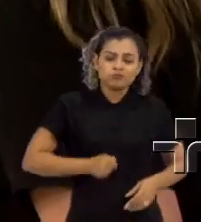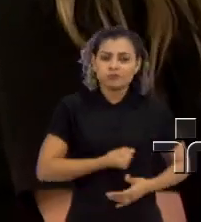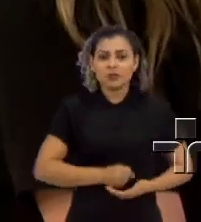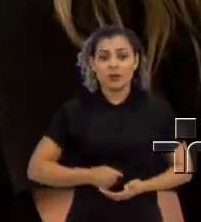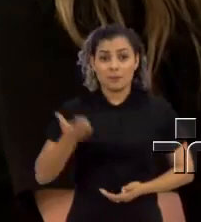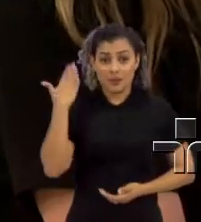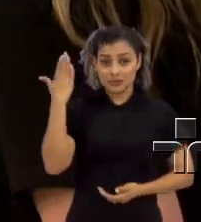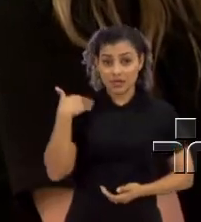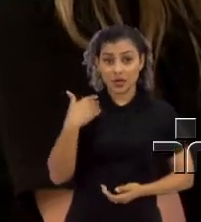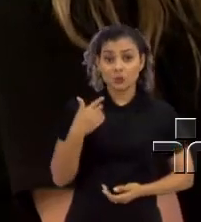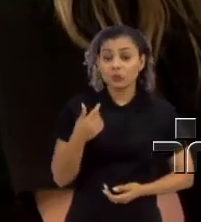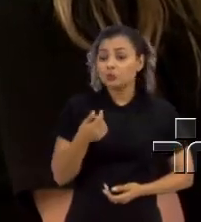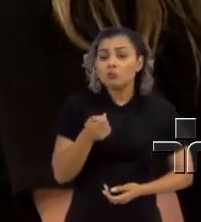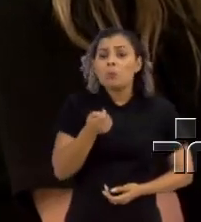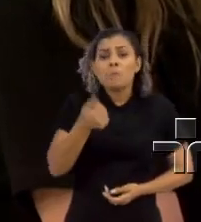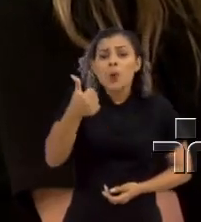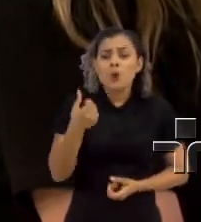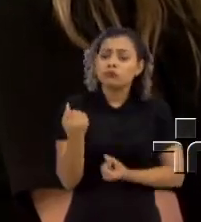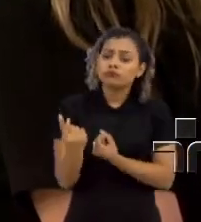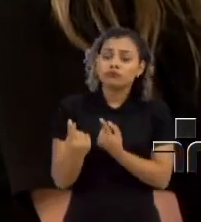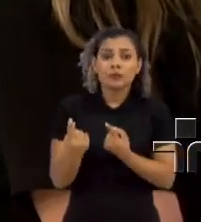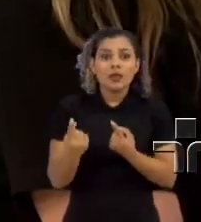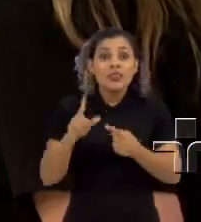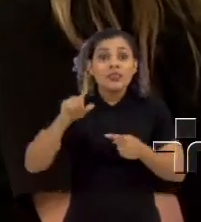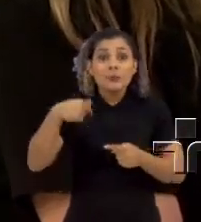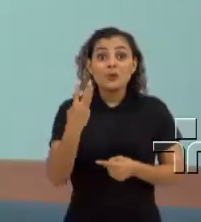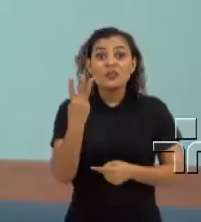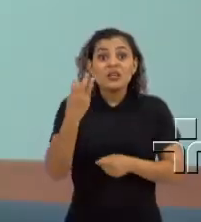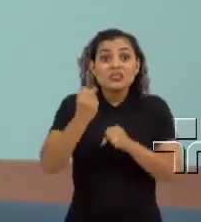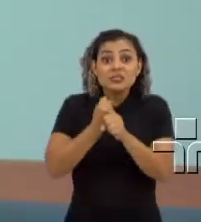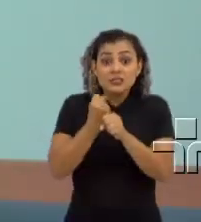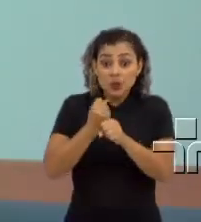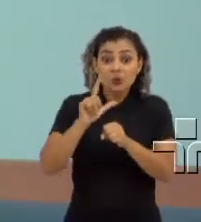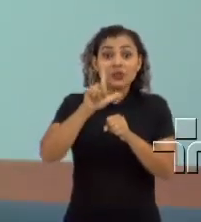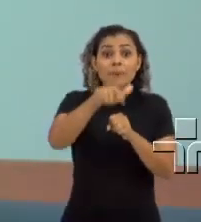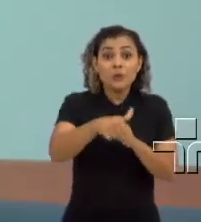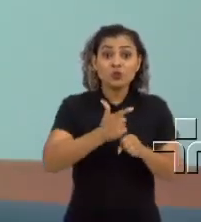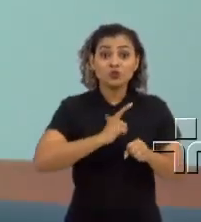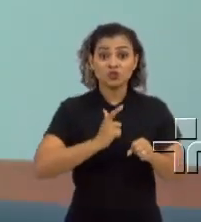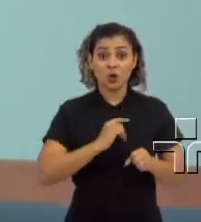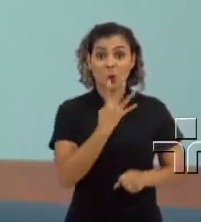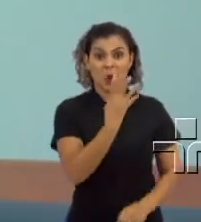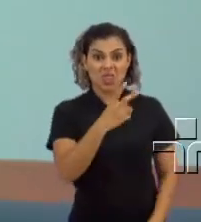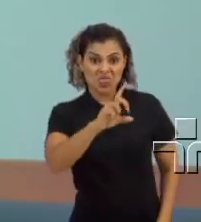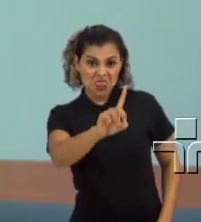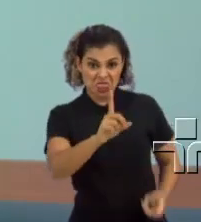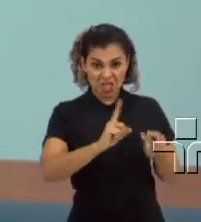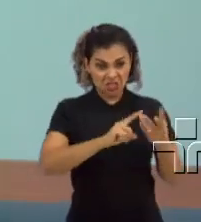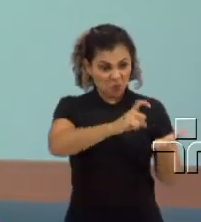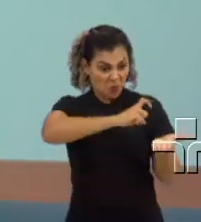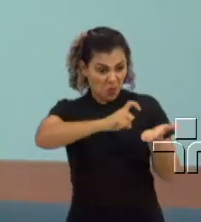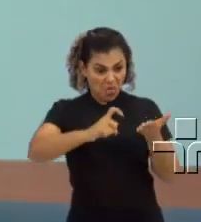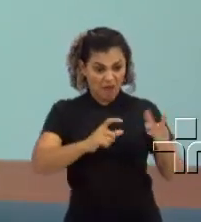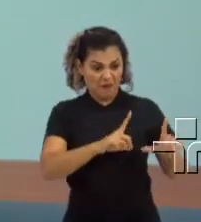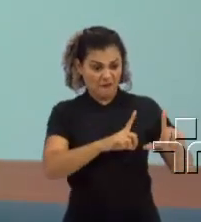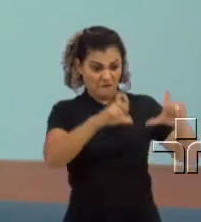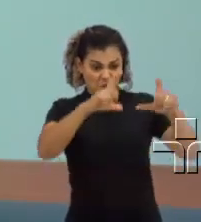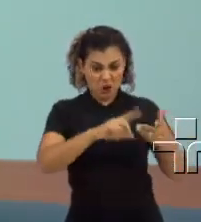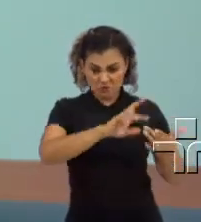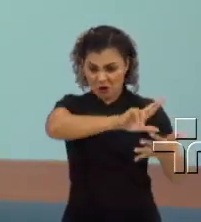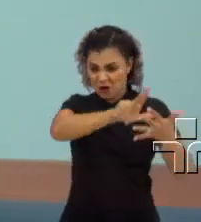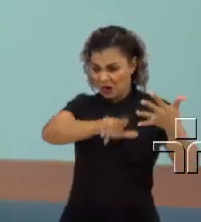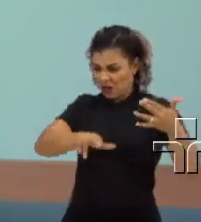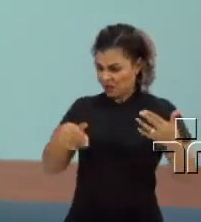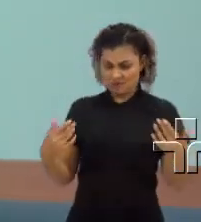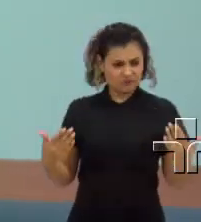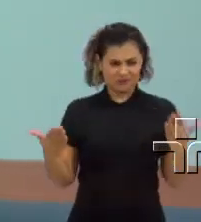ultrassom. 3 anos depois tinha o 4D, tinha foto impressa, assim, já foi muito diferente,